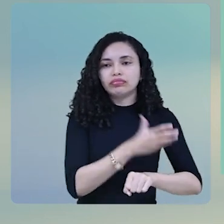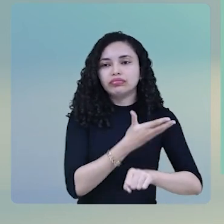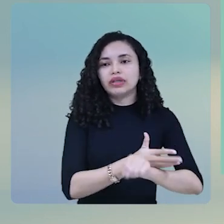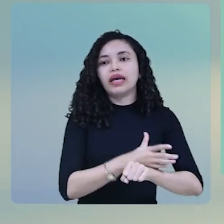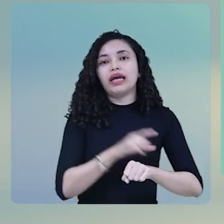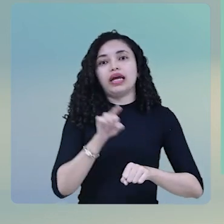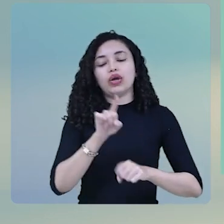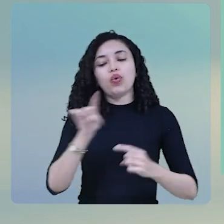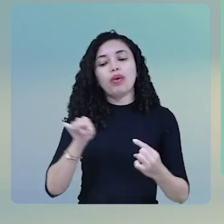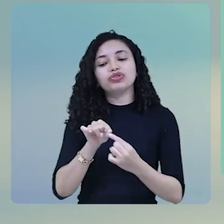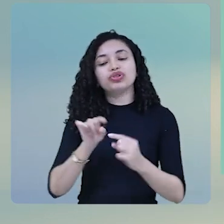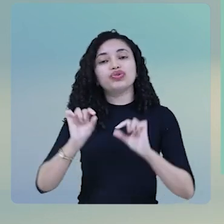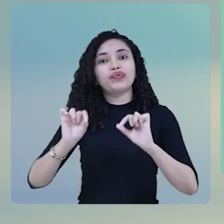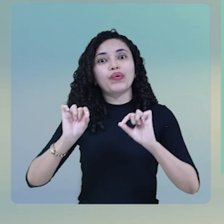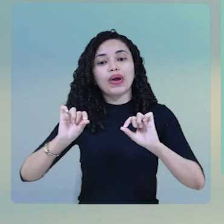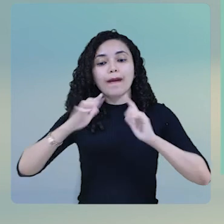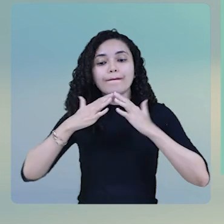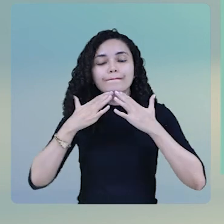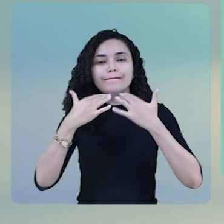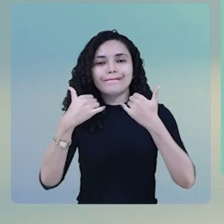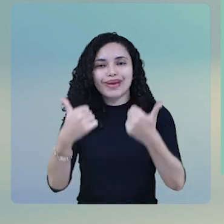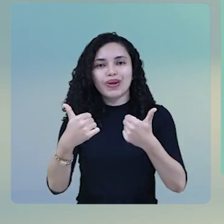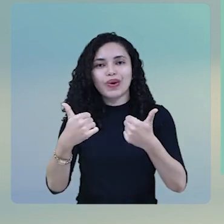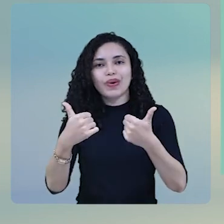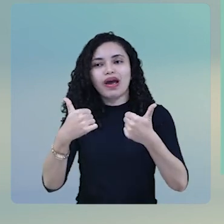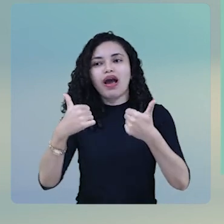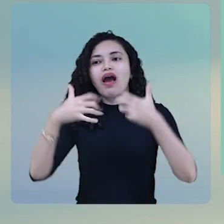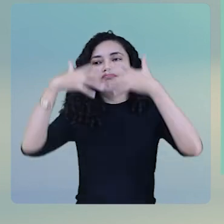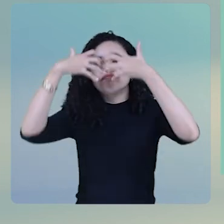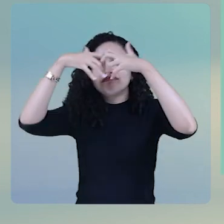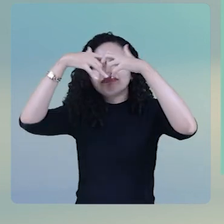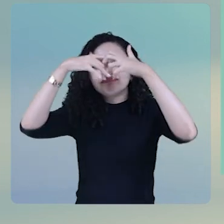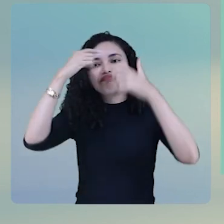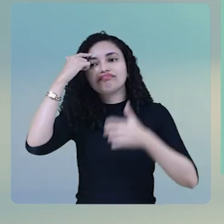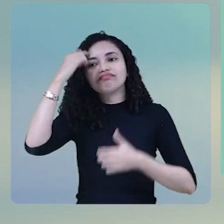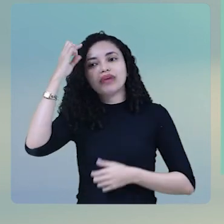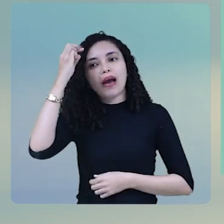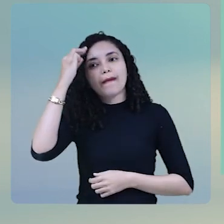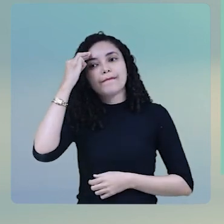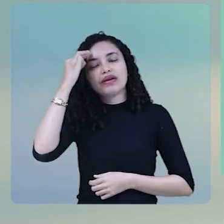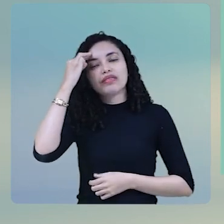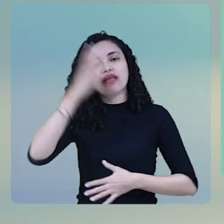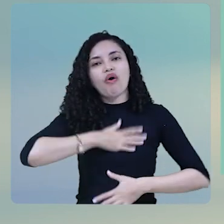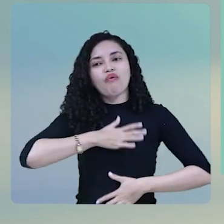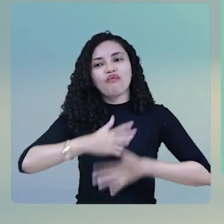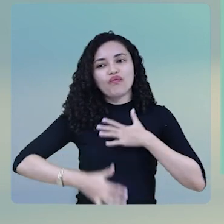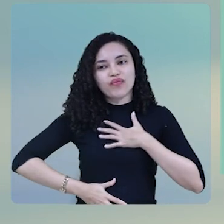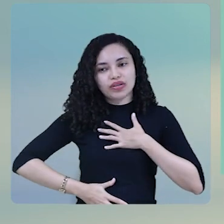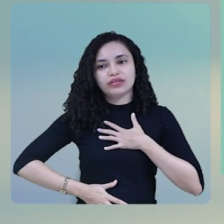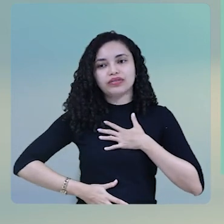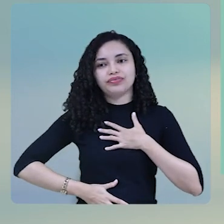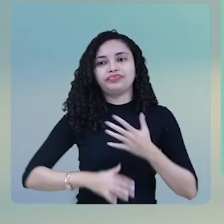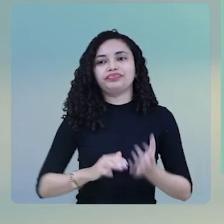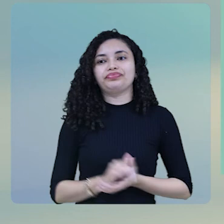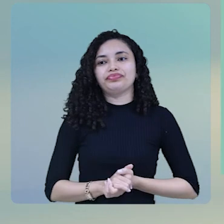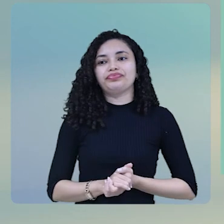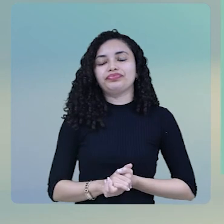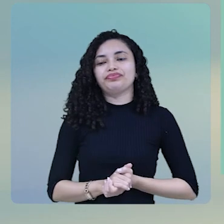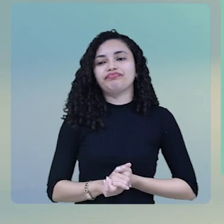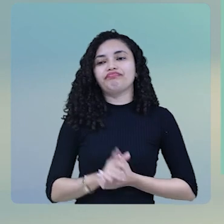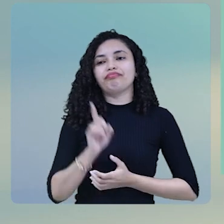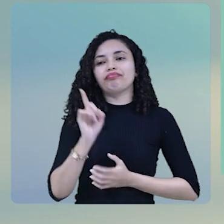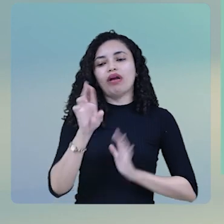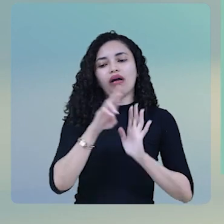melhorar a capacidade física, mental e o nosso sistema corporal no geral. As